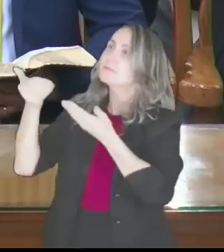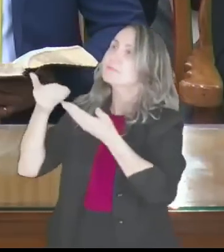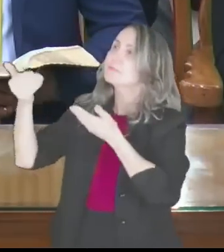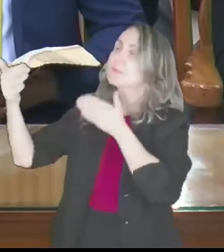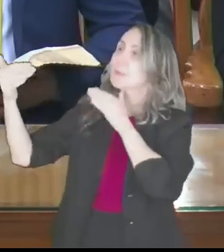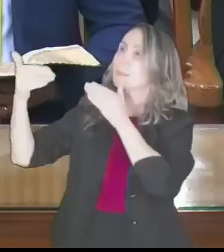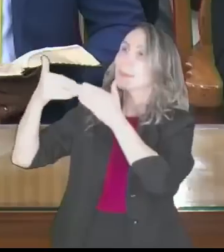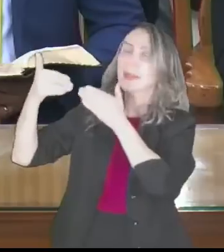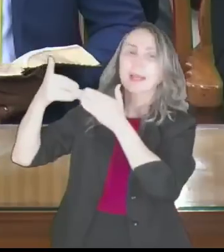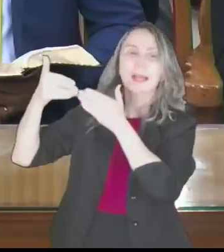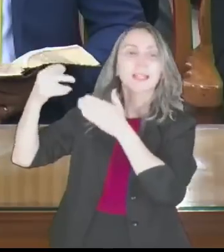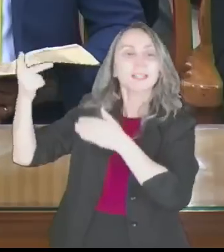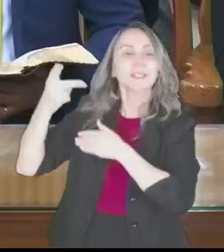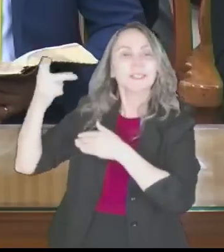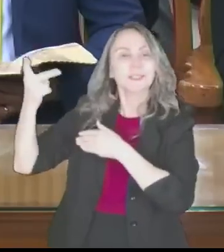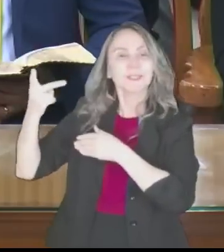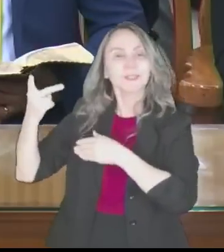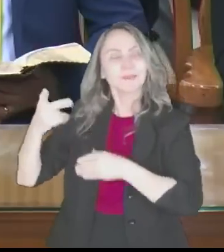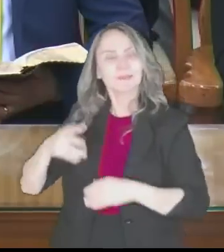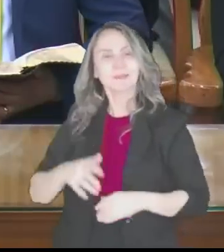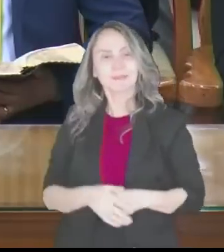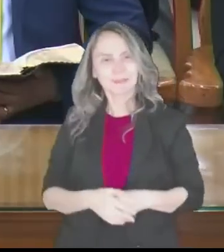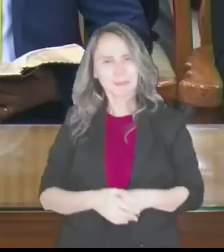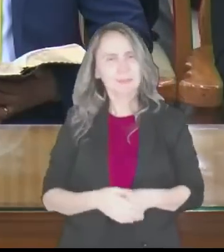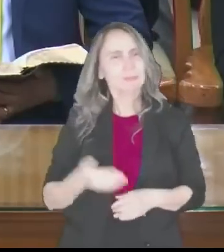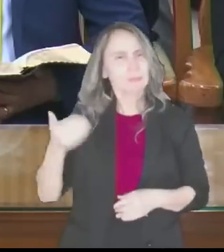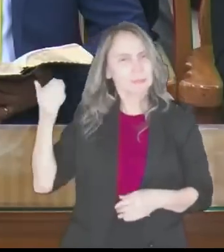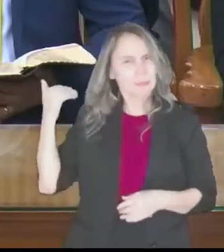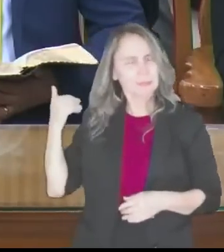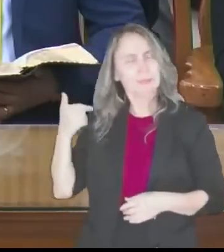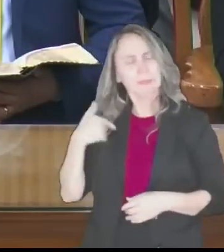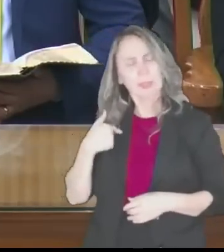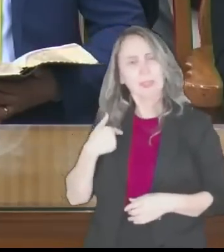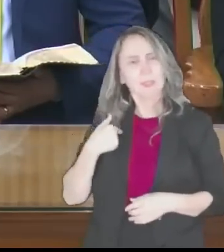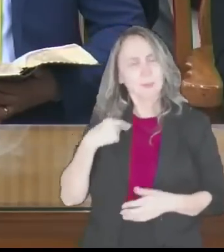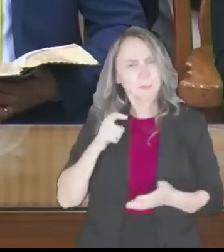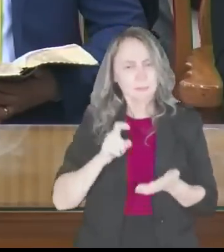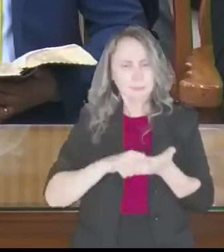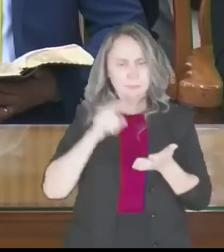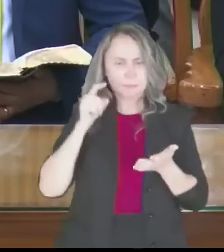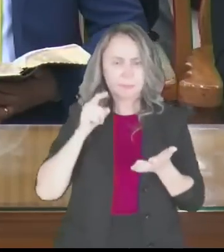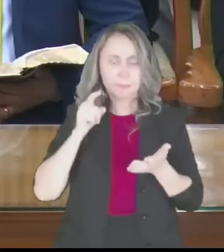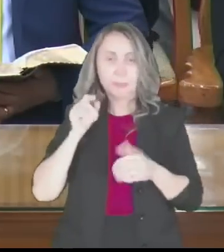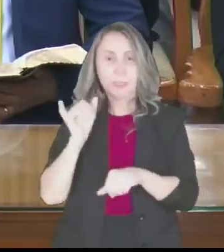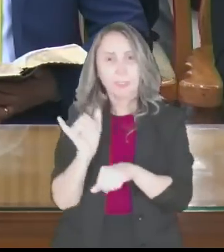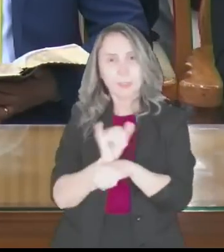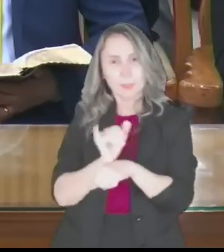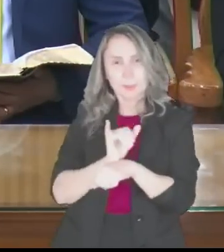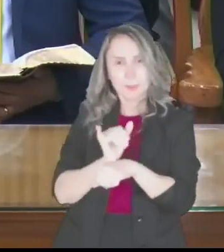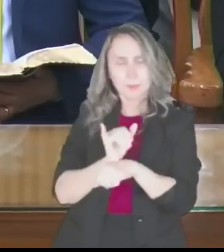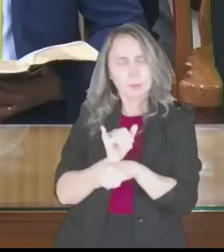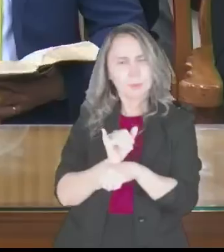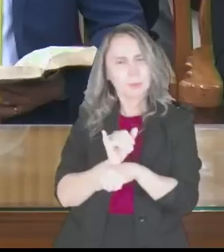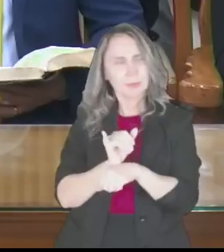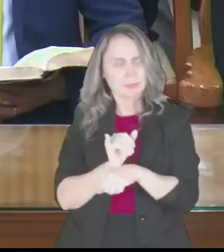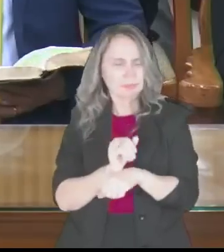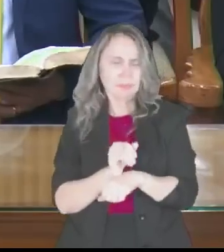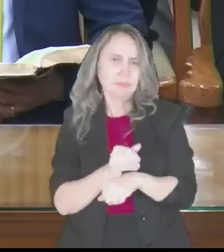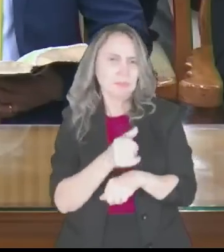Há poucos dias eu abri o YouTube e estava lá uma senhora, eu não sei de onde é, uma